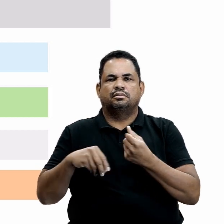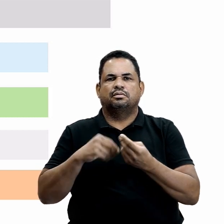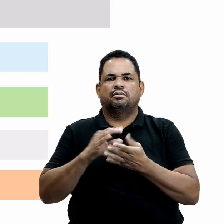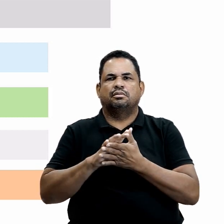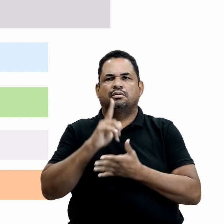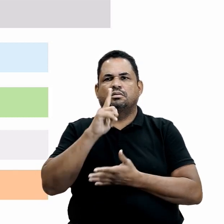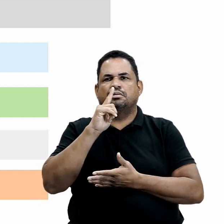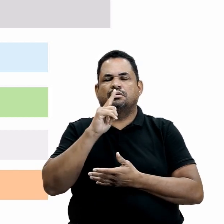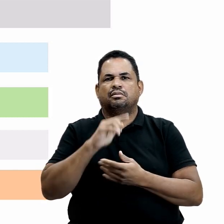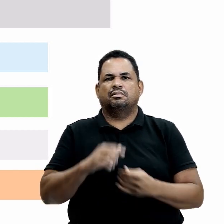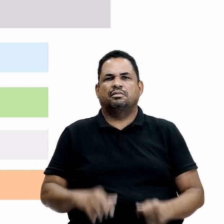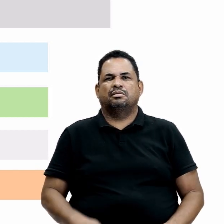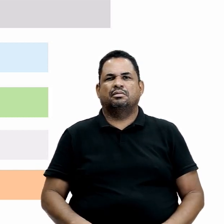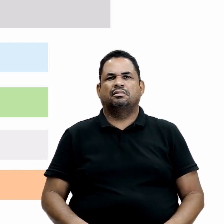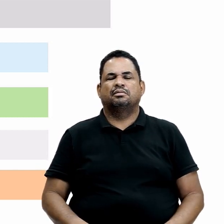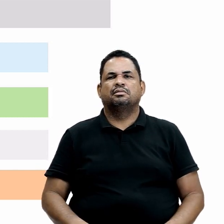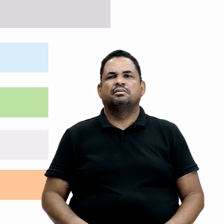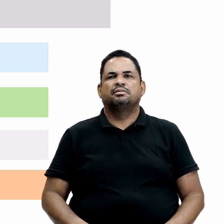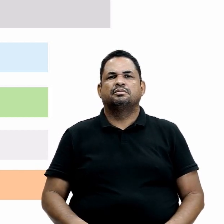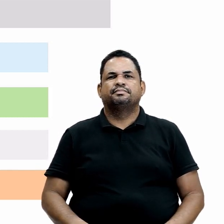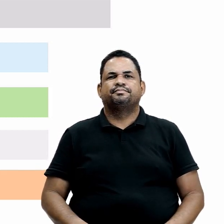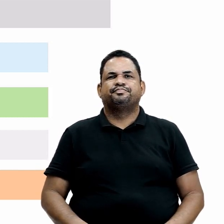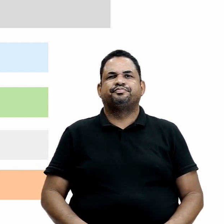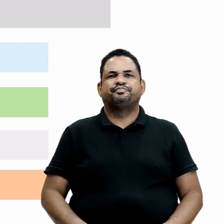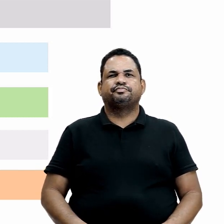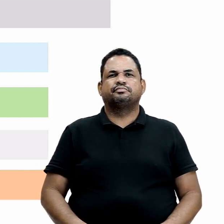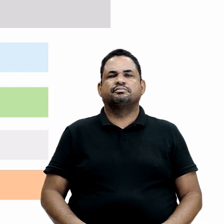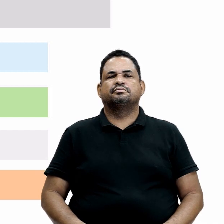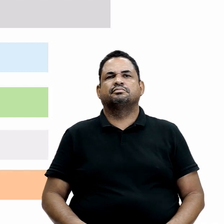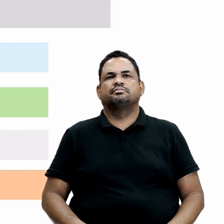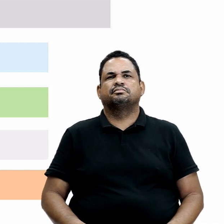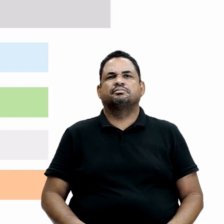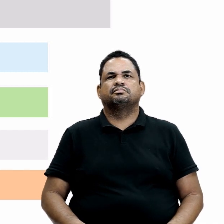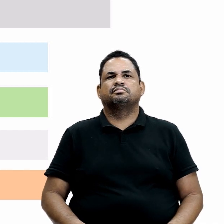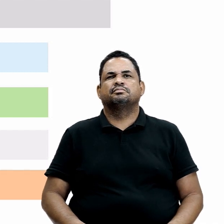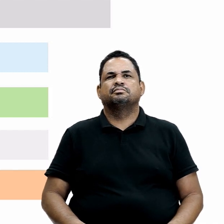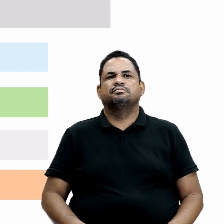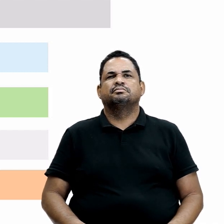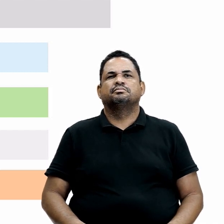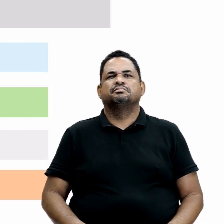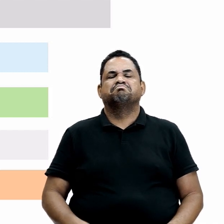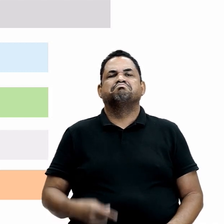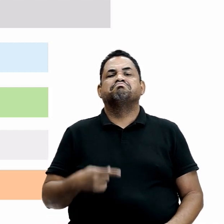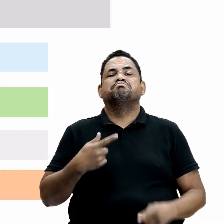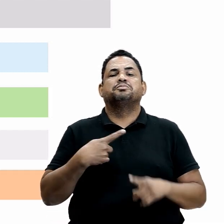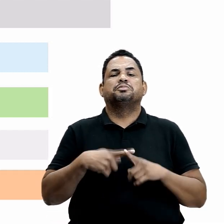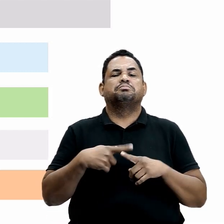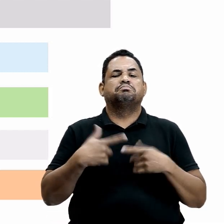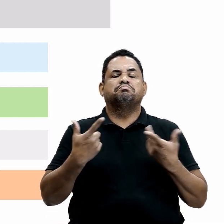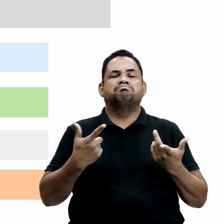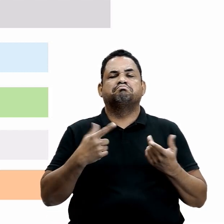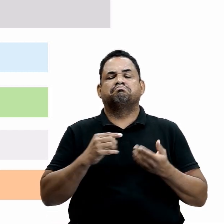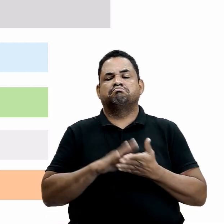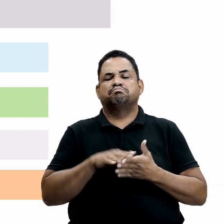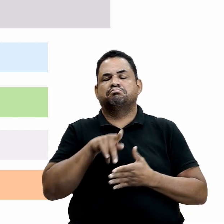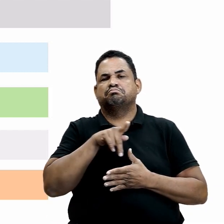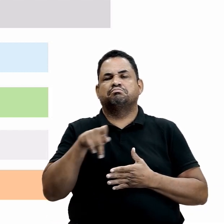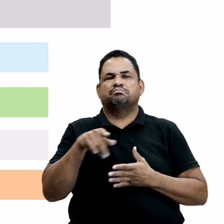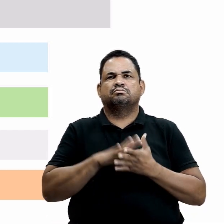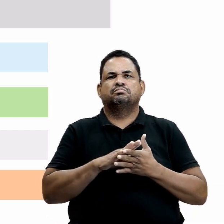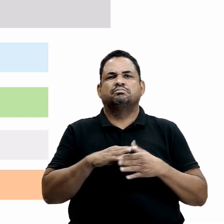água. Diante disso, para que isso tudo, professor? Porque nós estamos falando